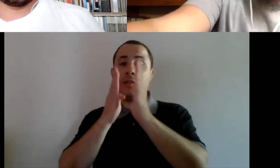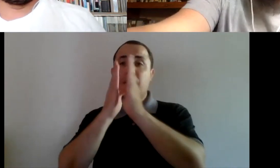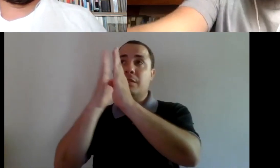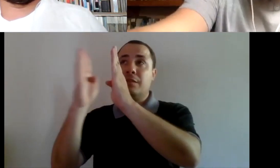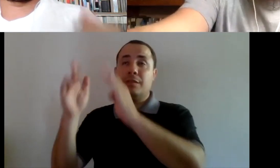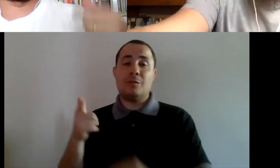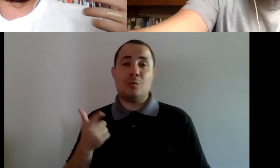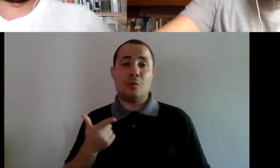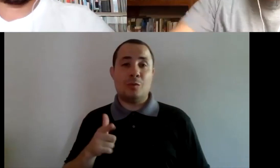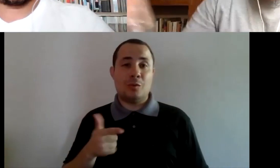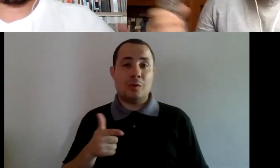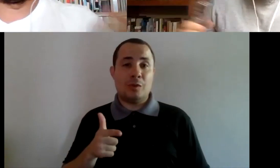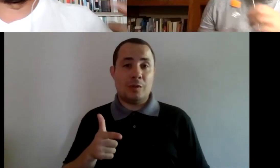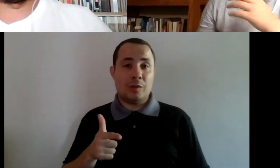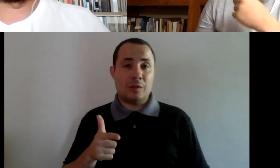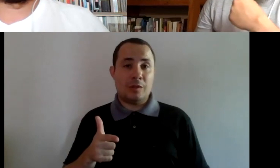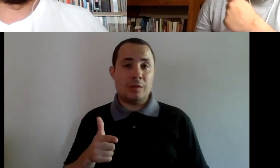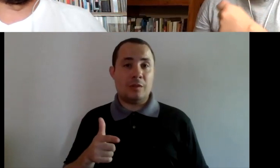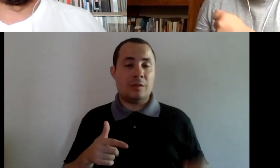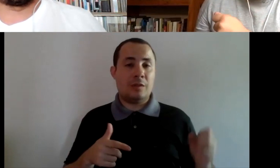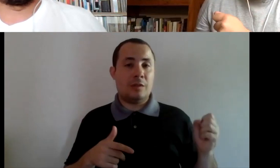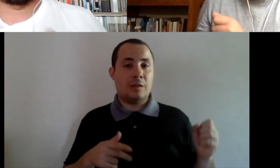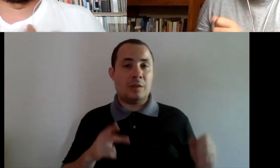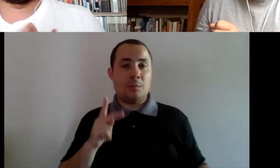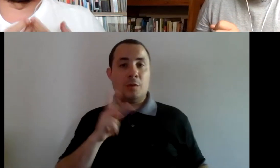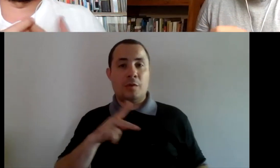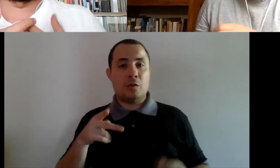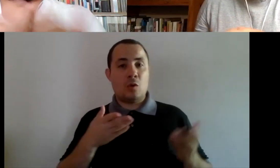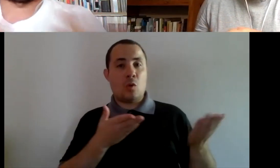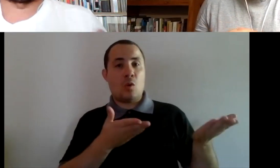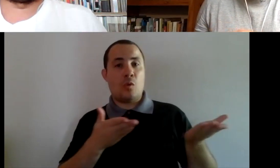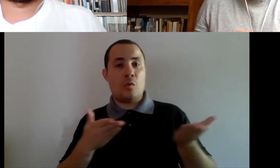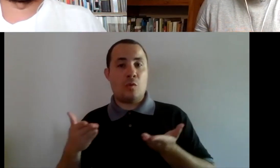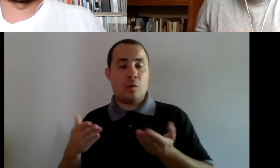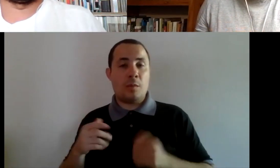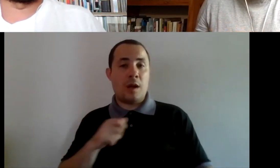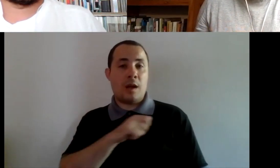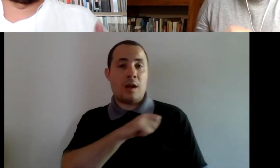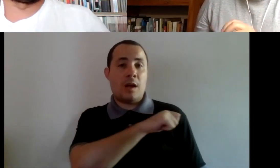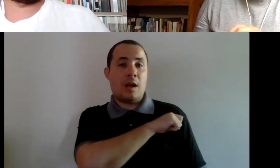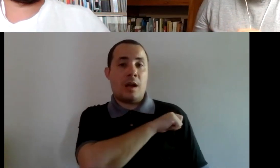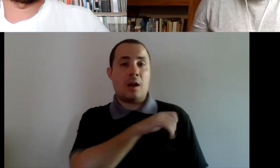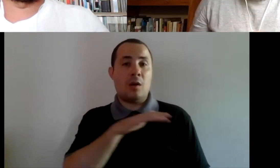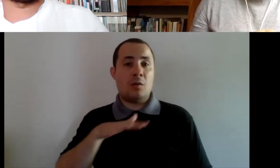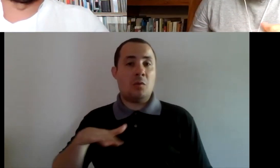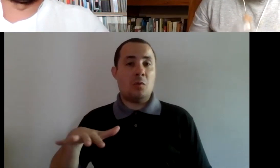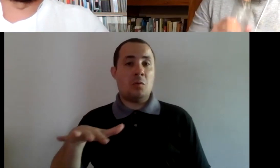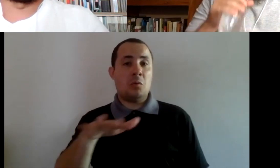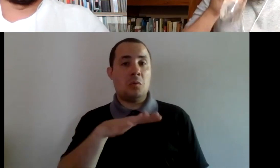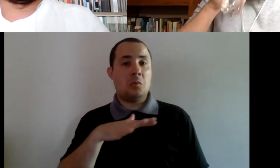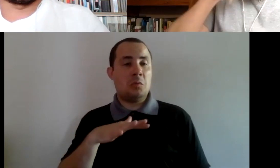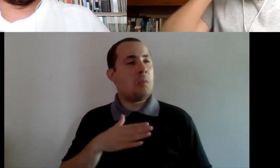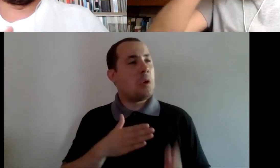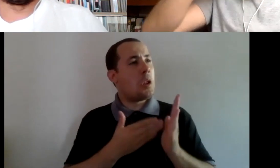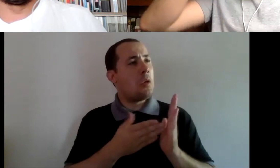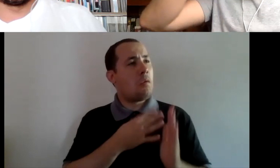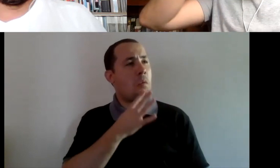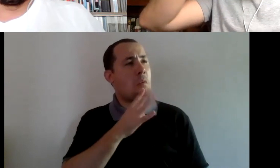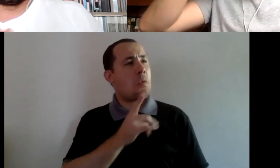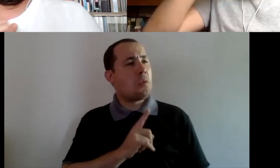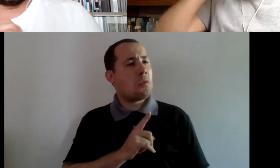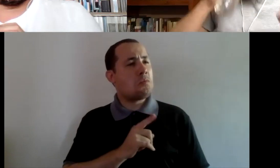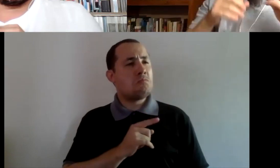dessas, né? De que eles foram falar que o professor convidou, mas os alunos não tinham o livro, a biblioteca não tinha o livro, né?